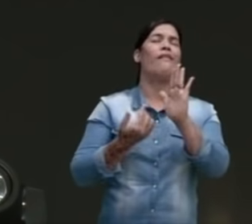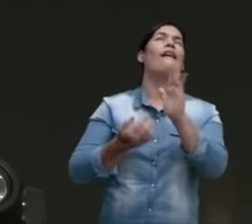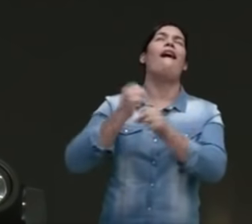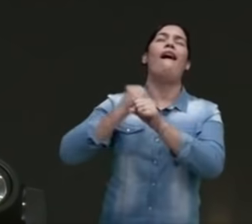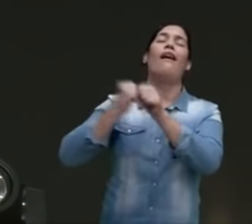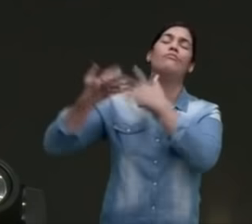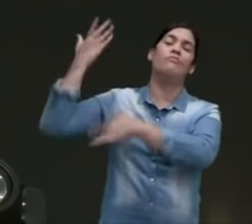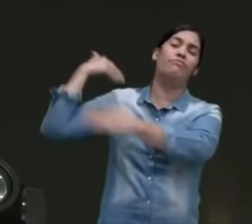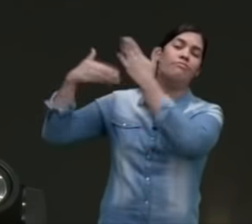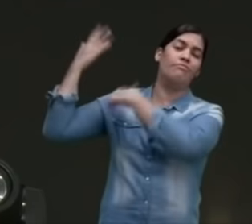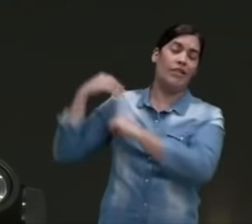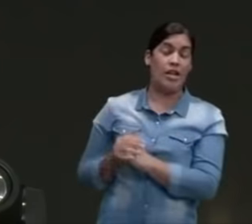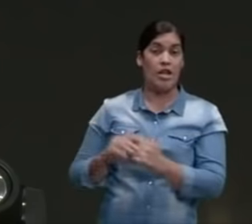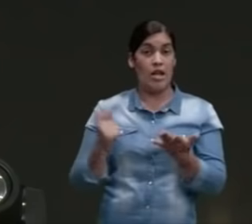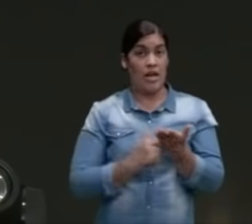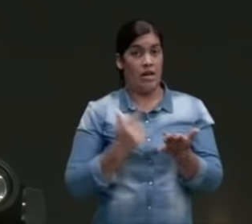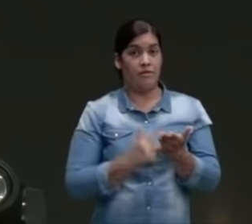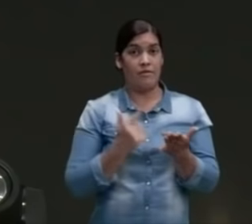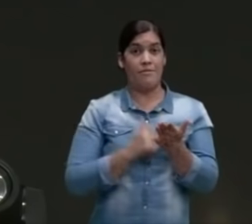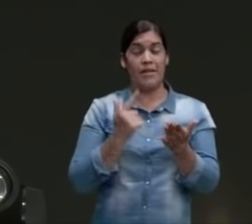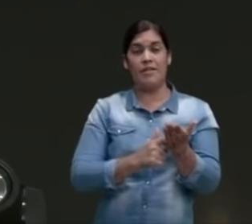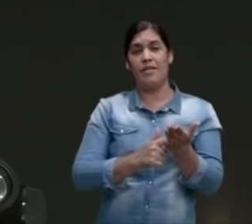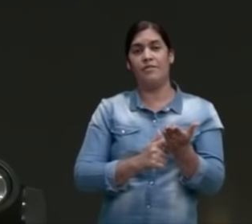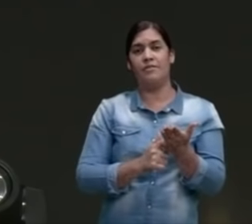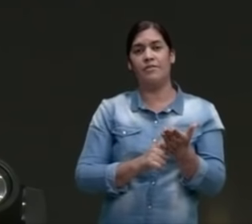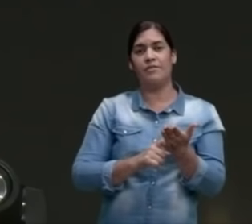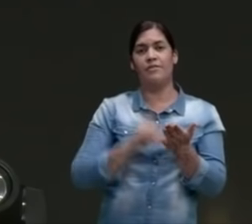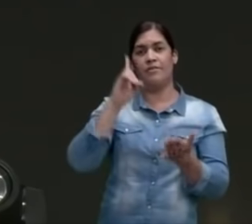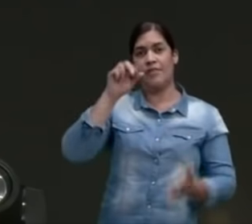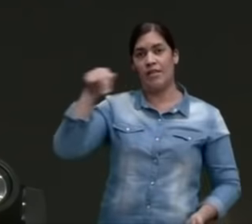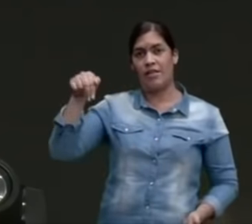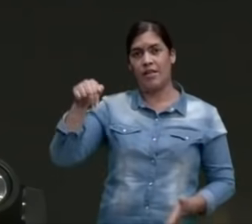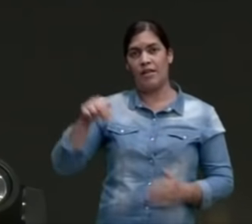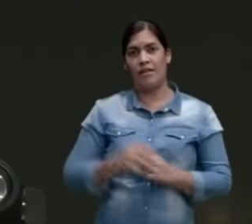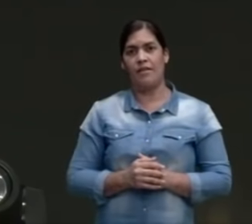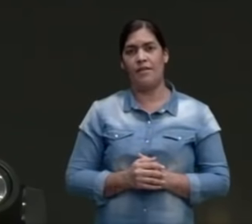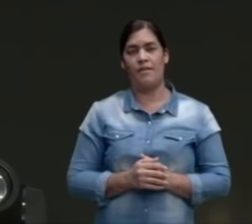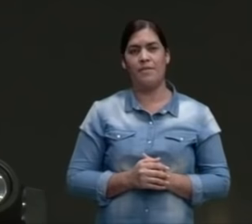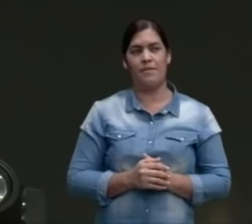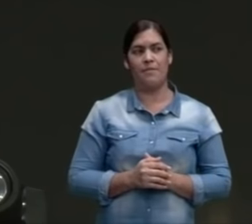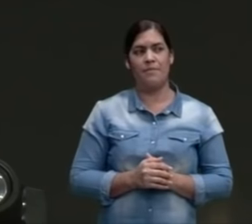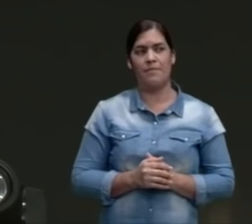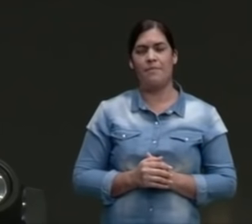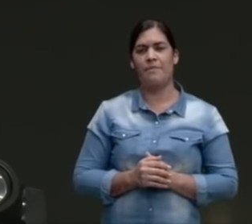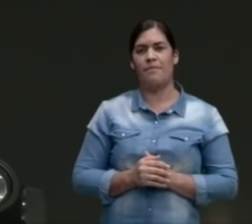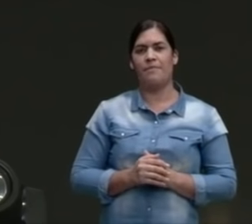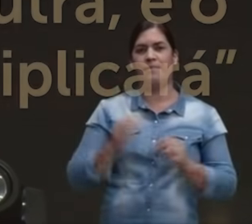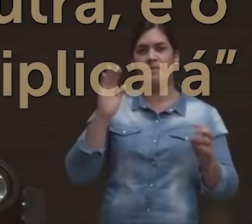anos. E lá no livro de Daniel, capítulo 12, o versículo 4, o anjo, olha o que o anjo disse para